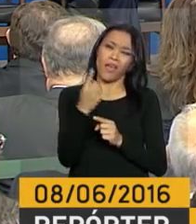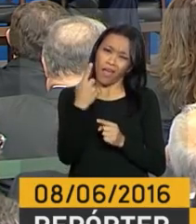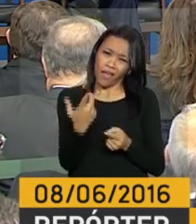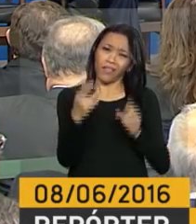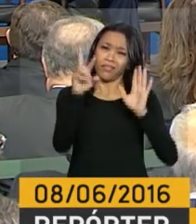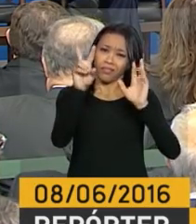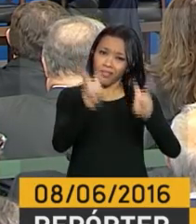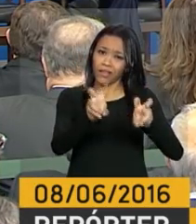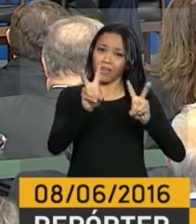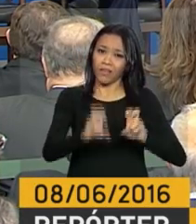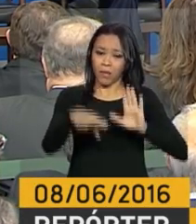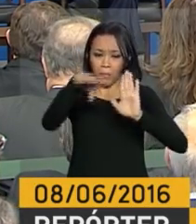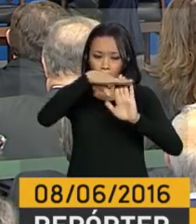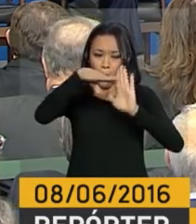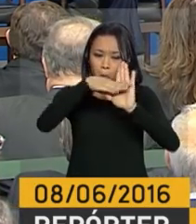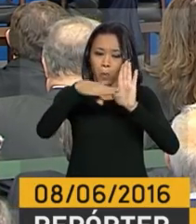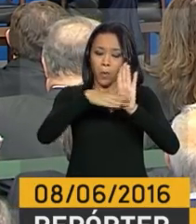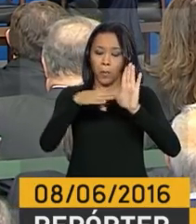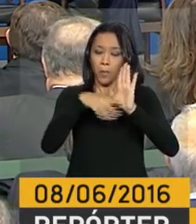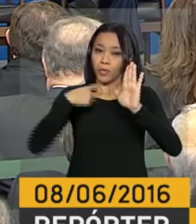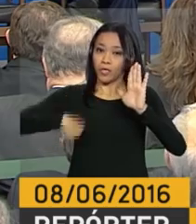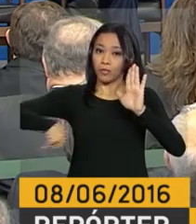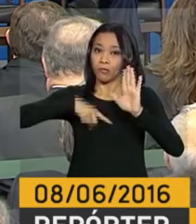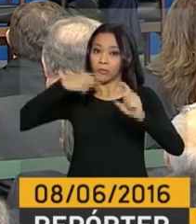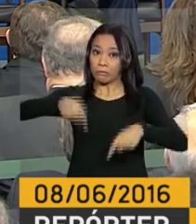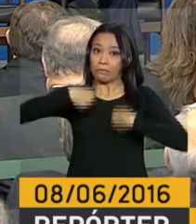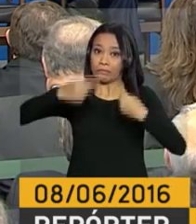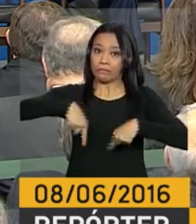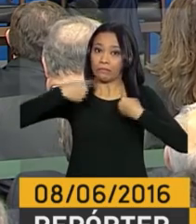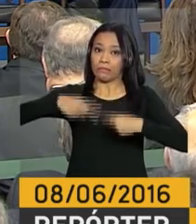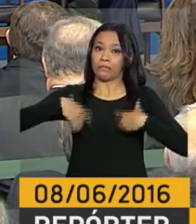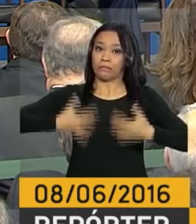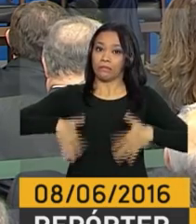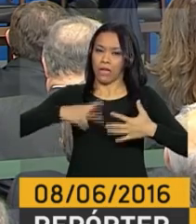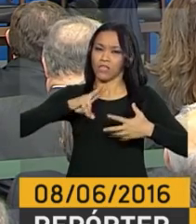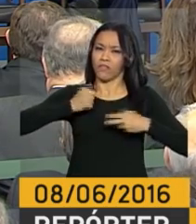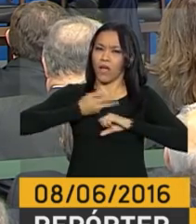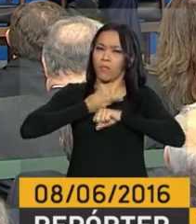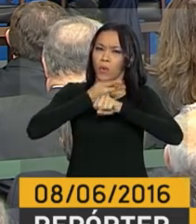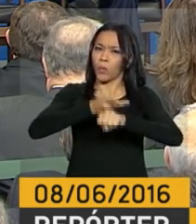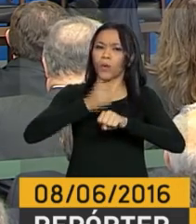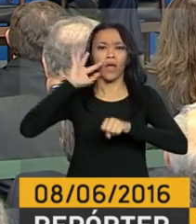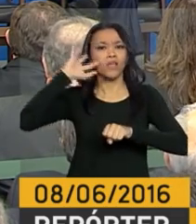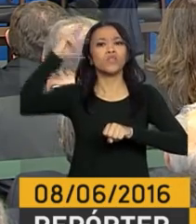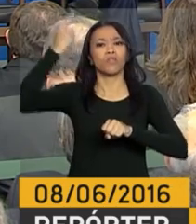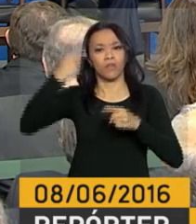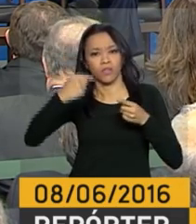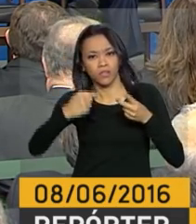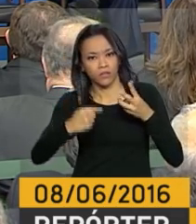enfrentando e vamos encontrar soluções